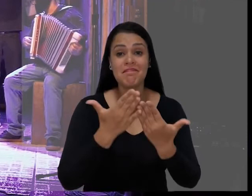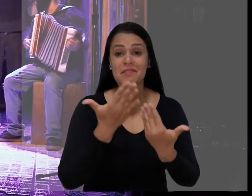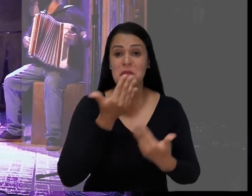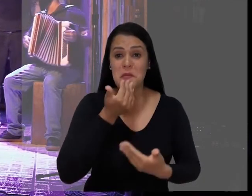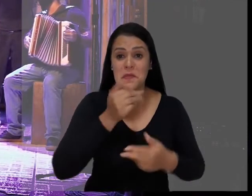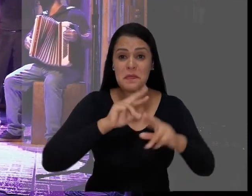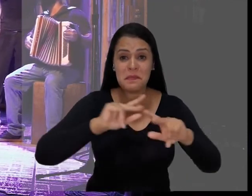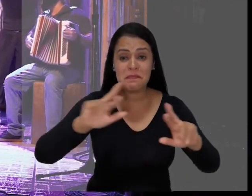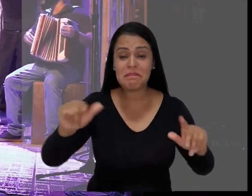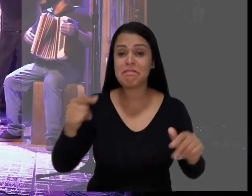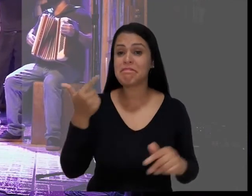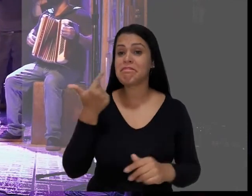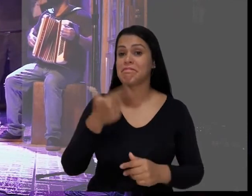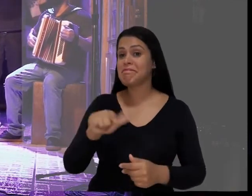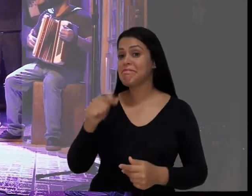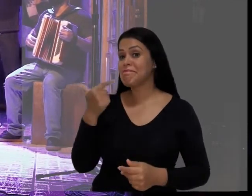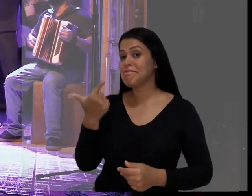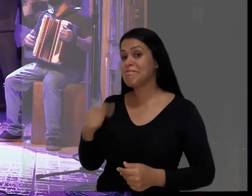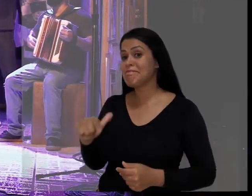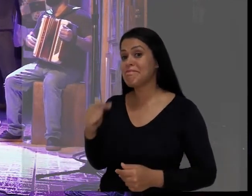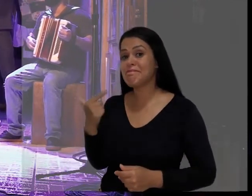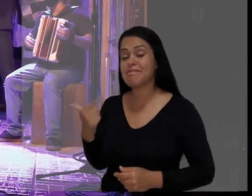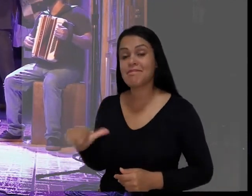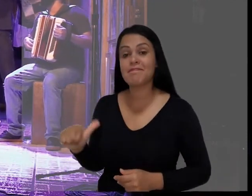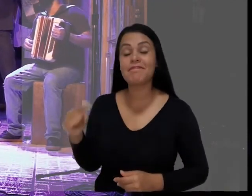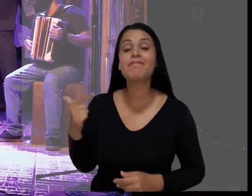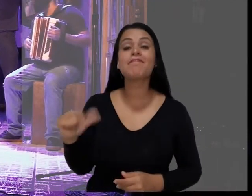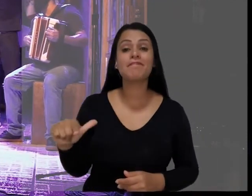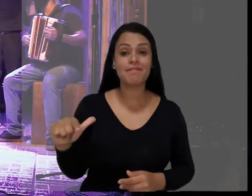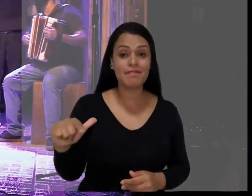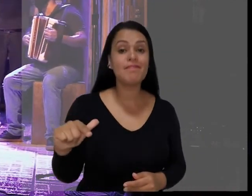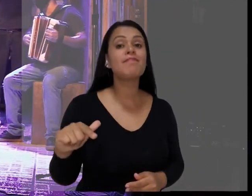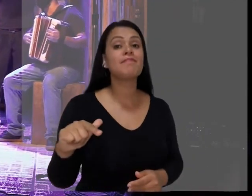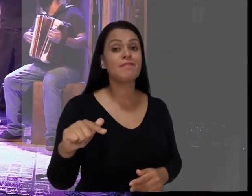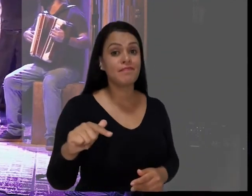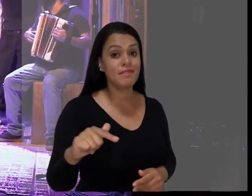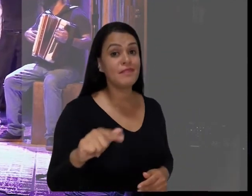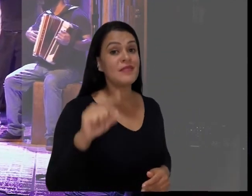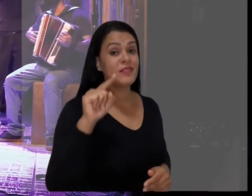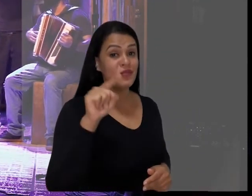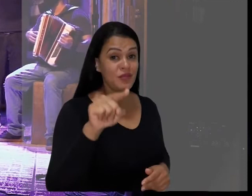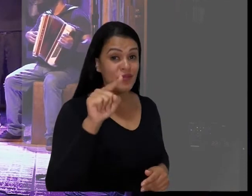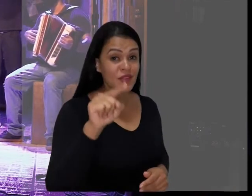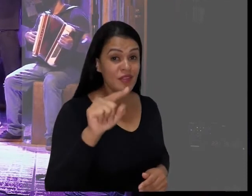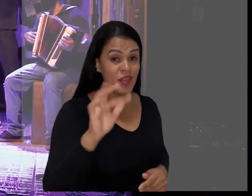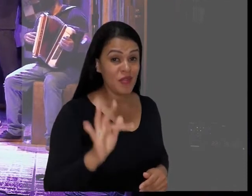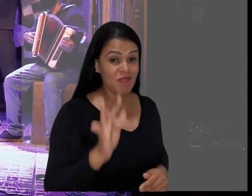O acerte do seu destino é insana proposta.